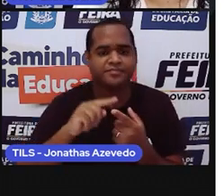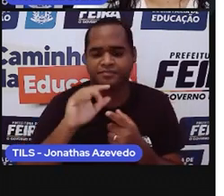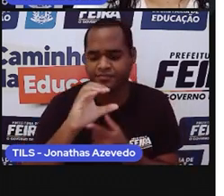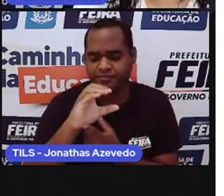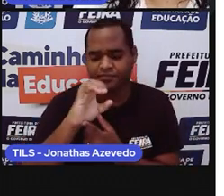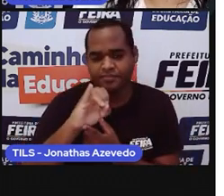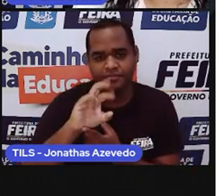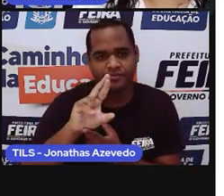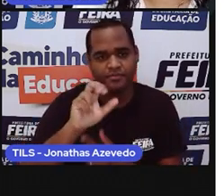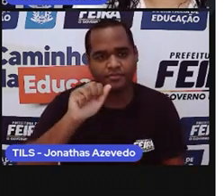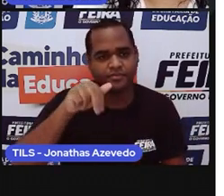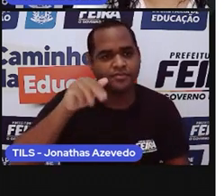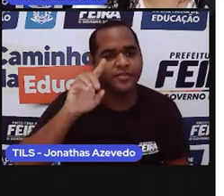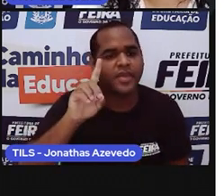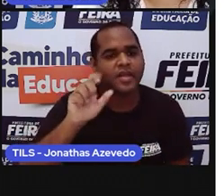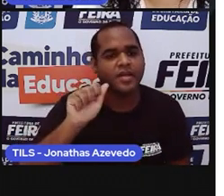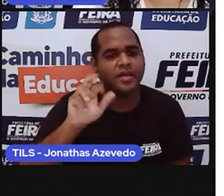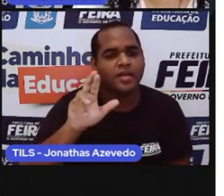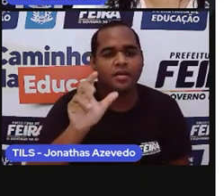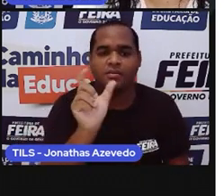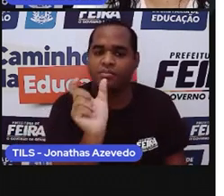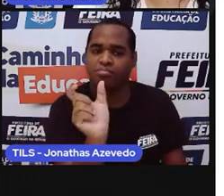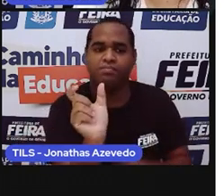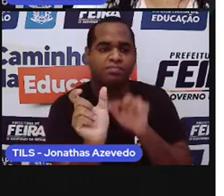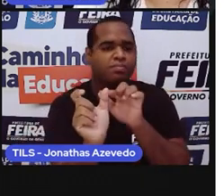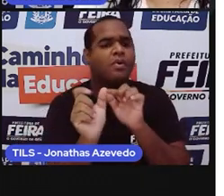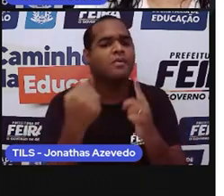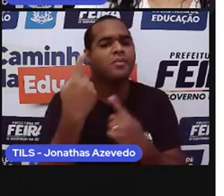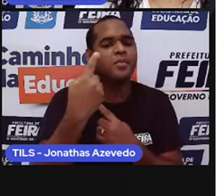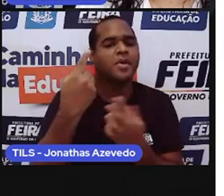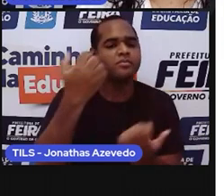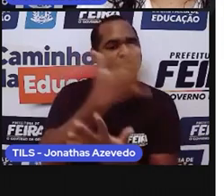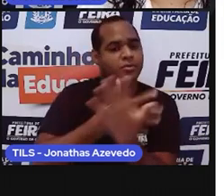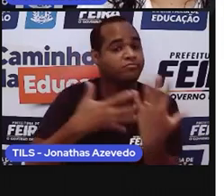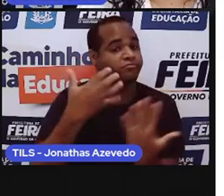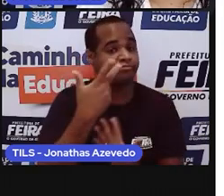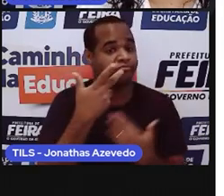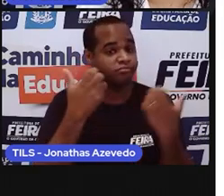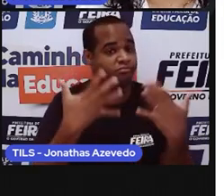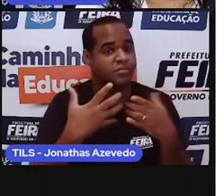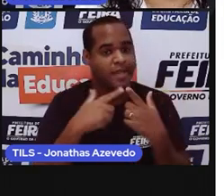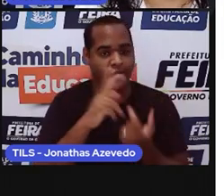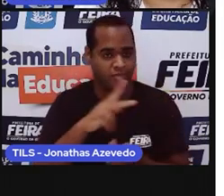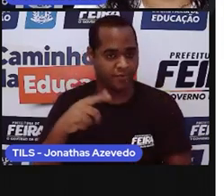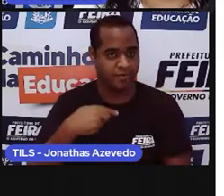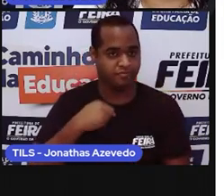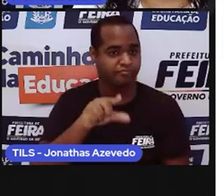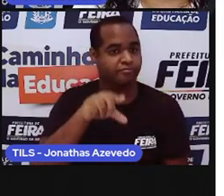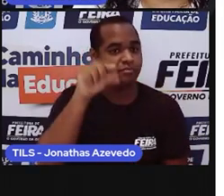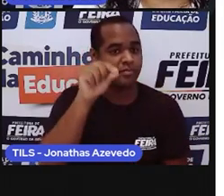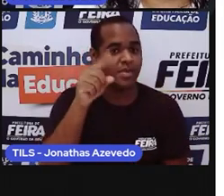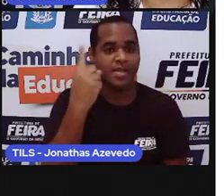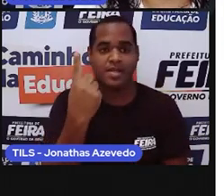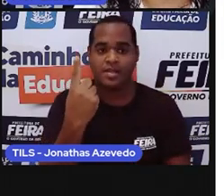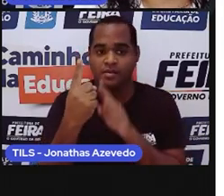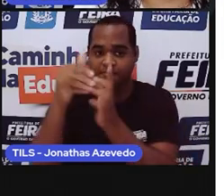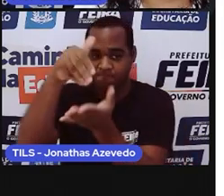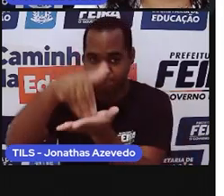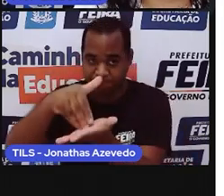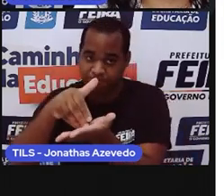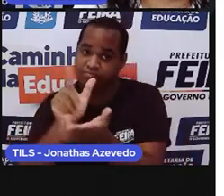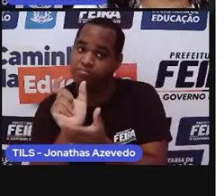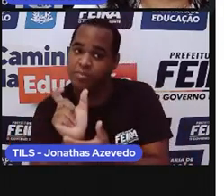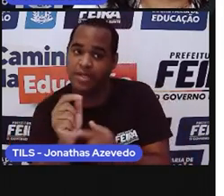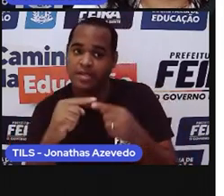cirandar. Nesse primeiro pedacinho da música, a Pro selecionou essa última palavra